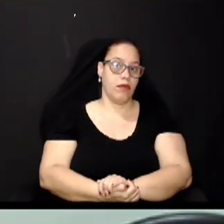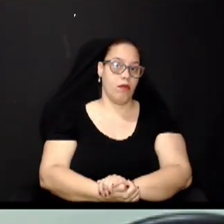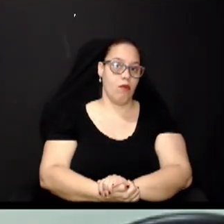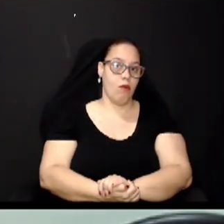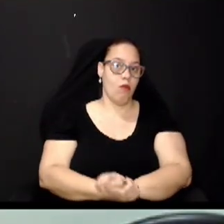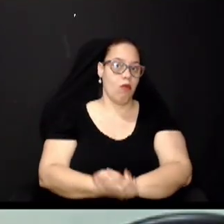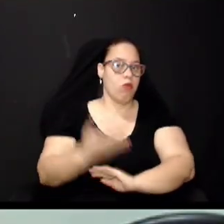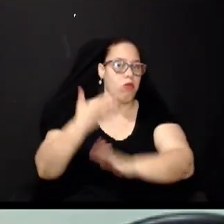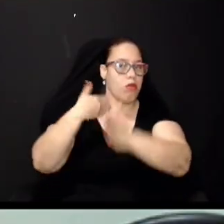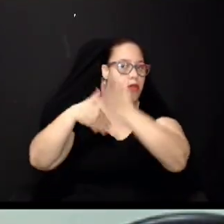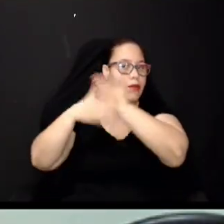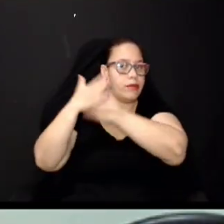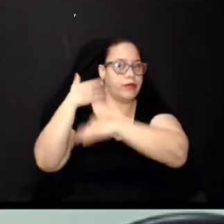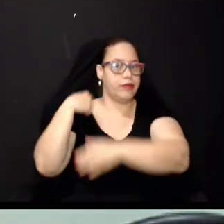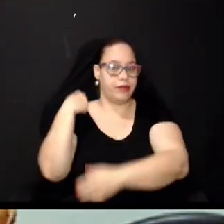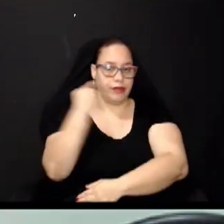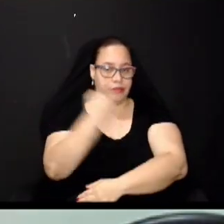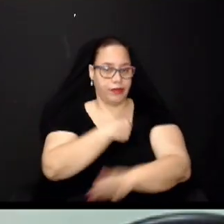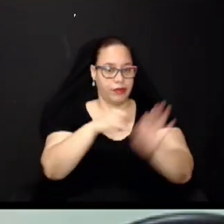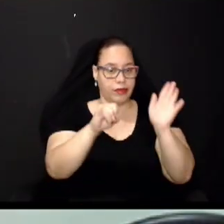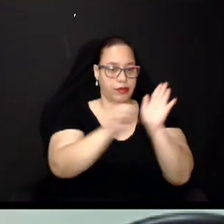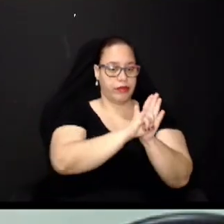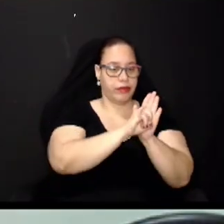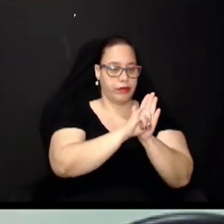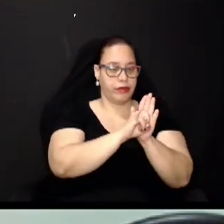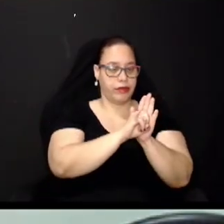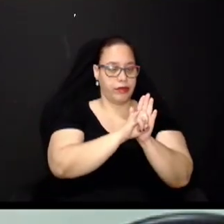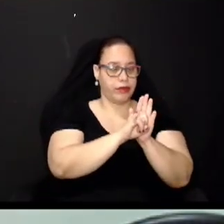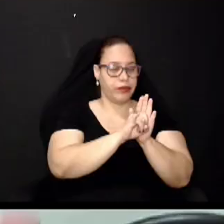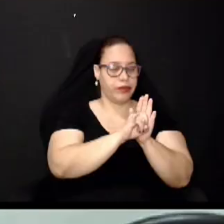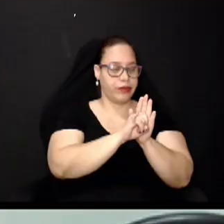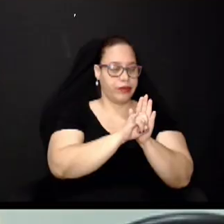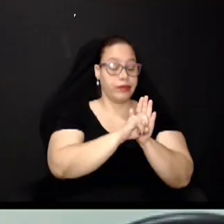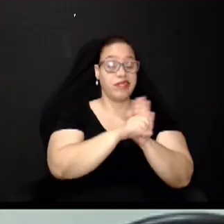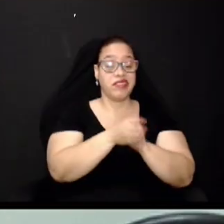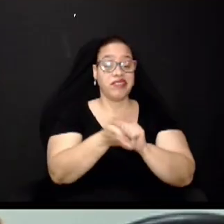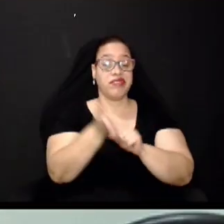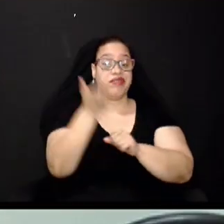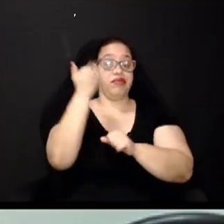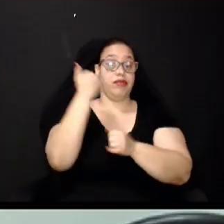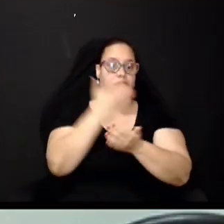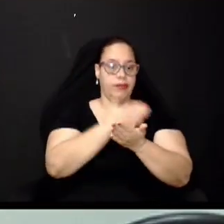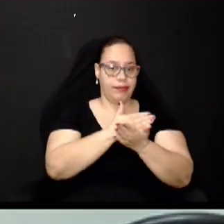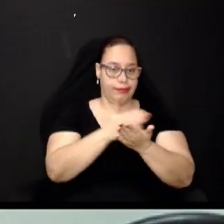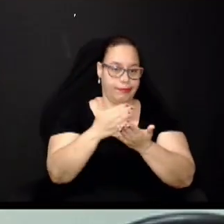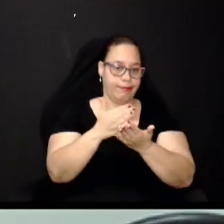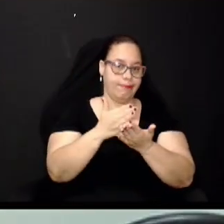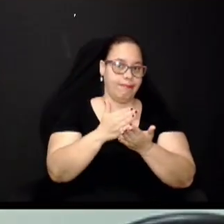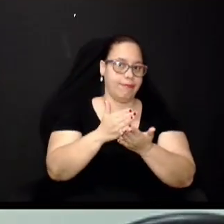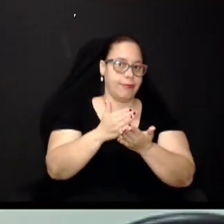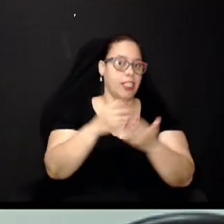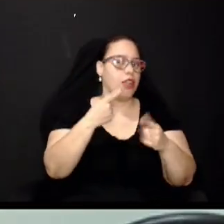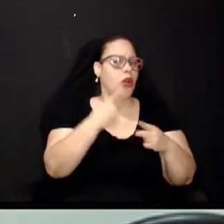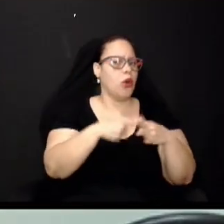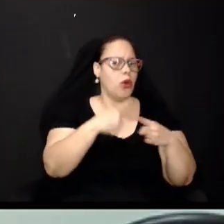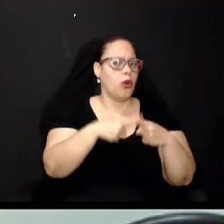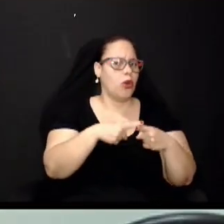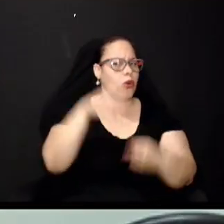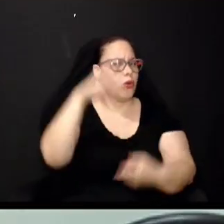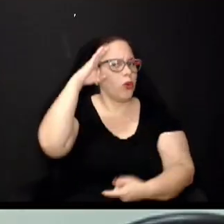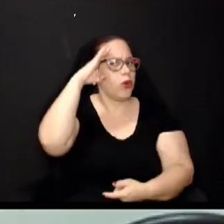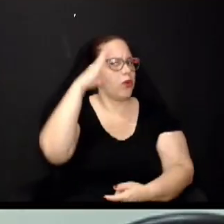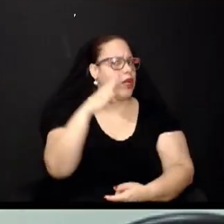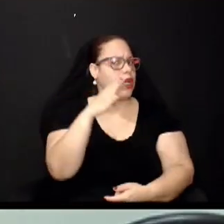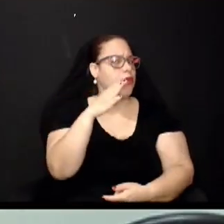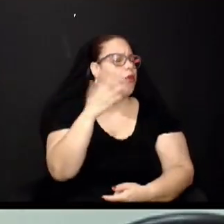da nossa identidade, de quem a gente era no começo, né, e principalmente,